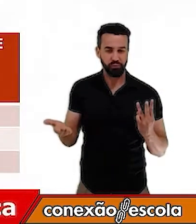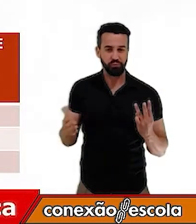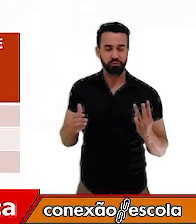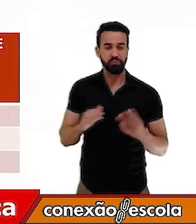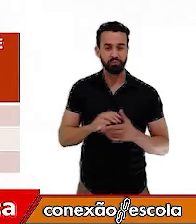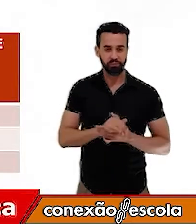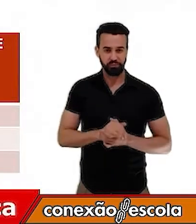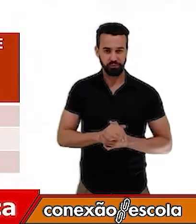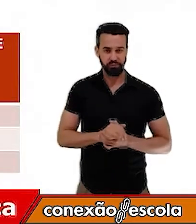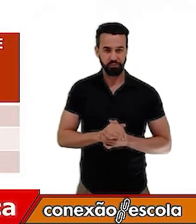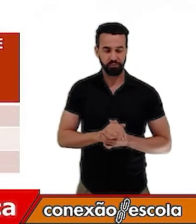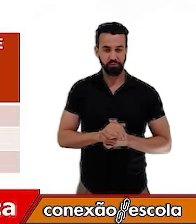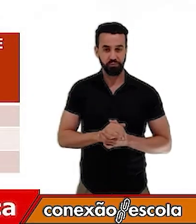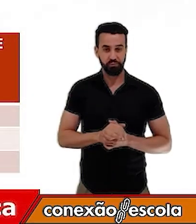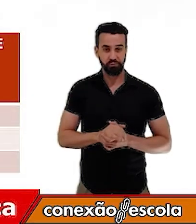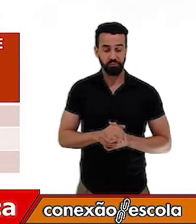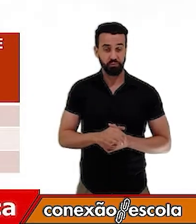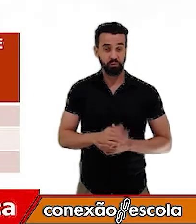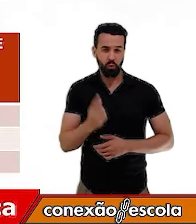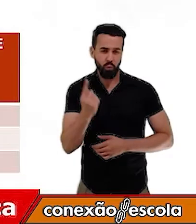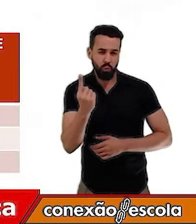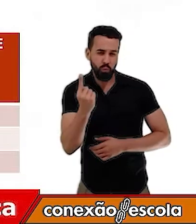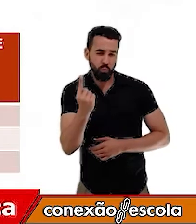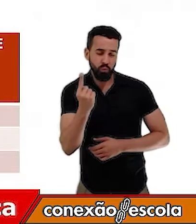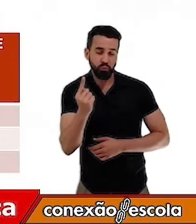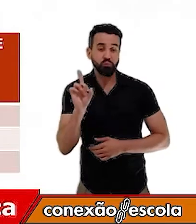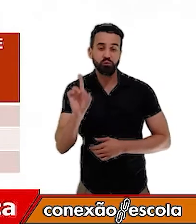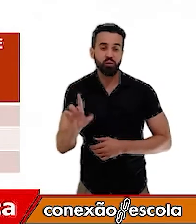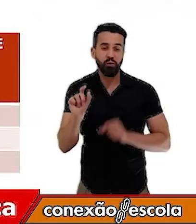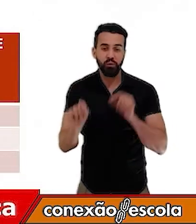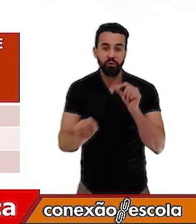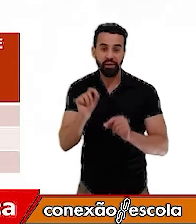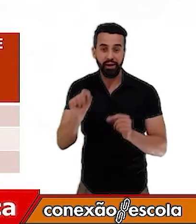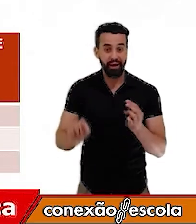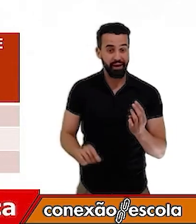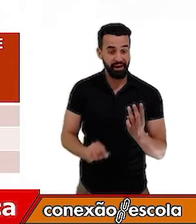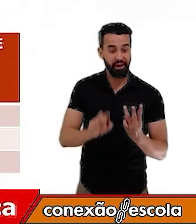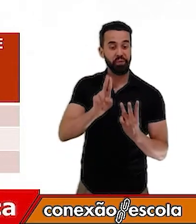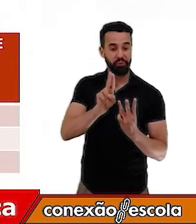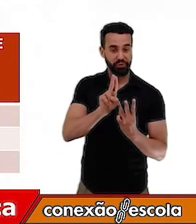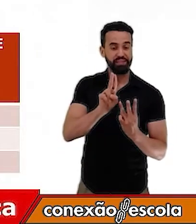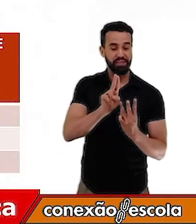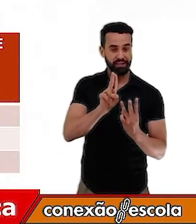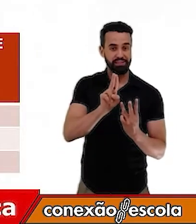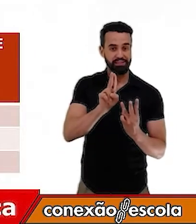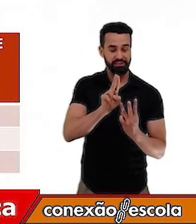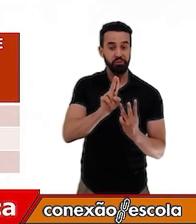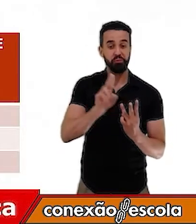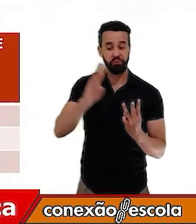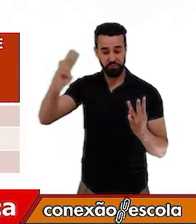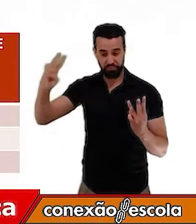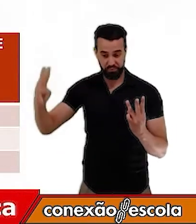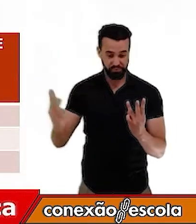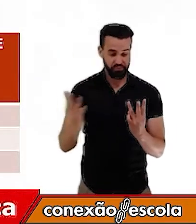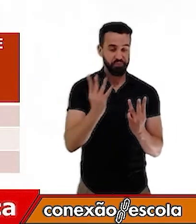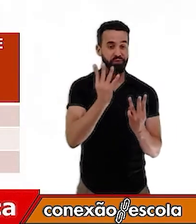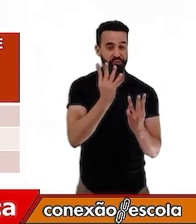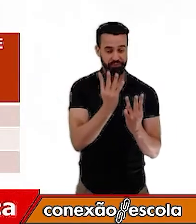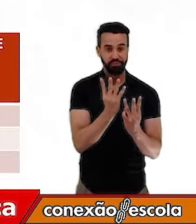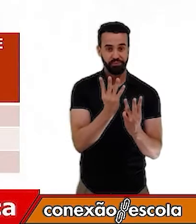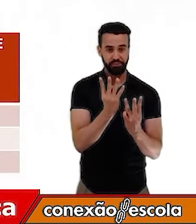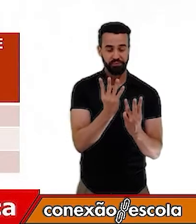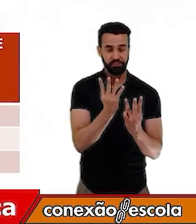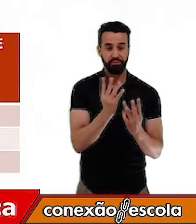Qual ordem tem um algarismo só? A ordem das unidades. Então, vou colocar esse outro 4 lá na minha